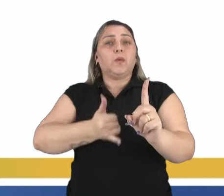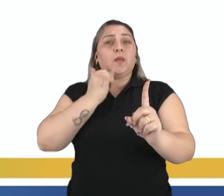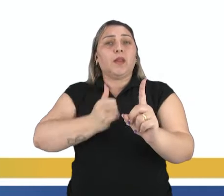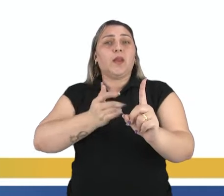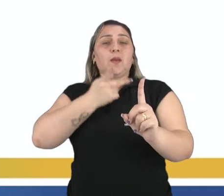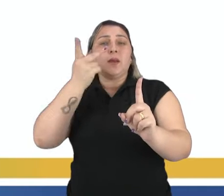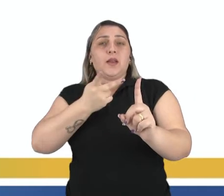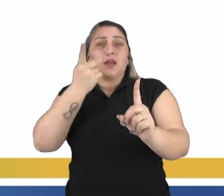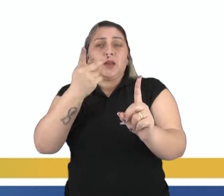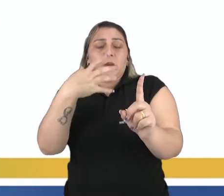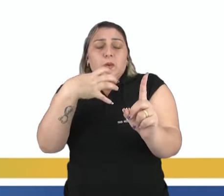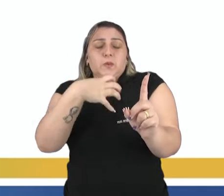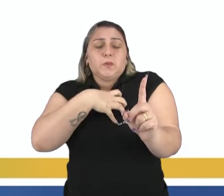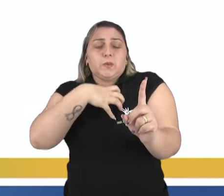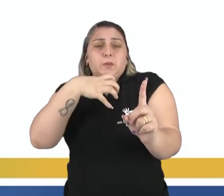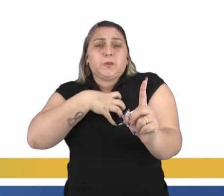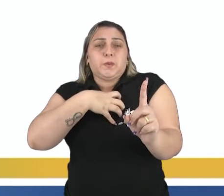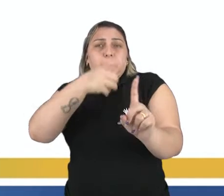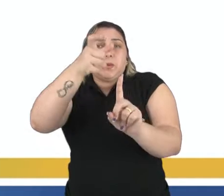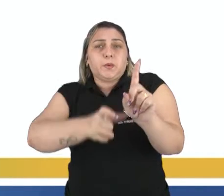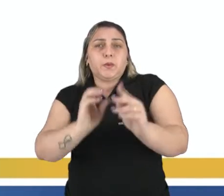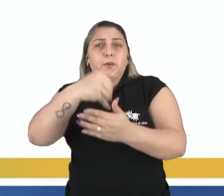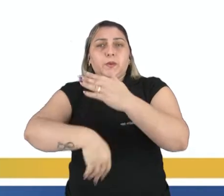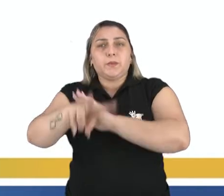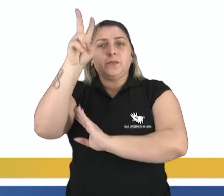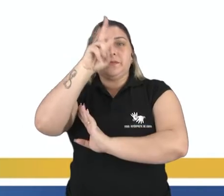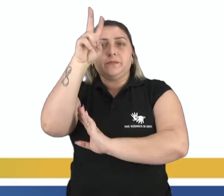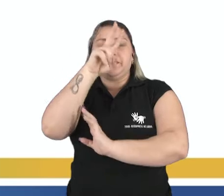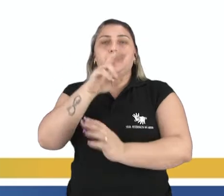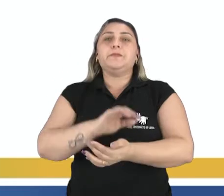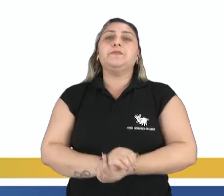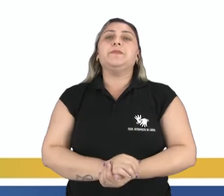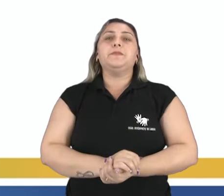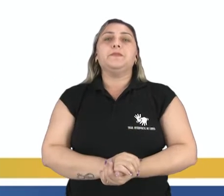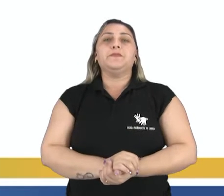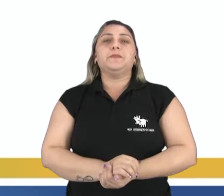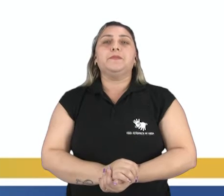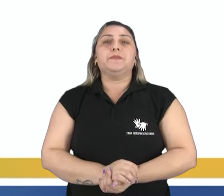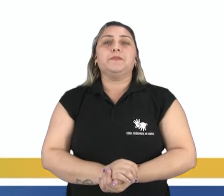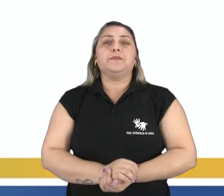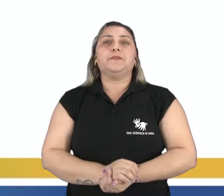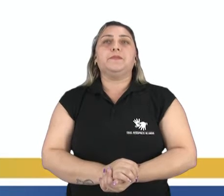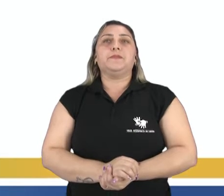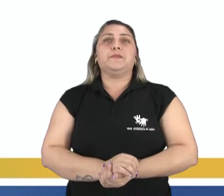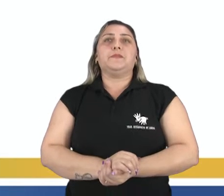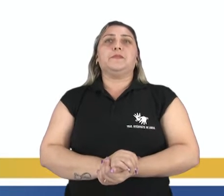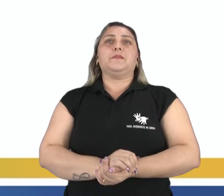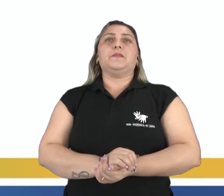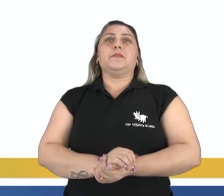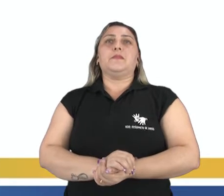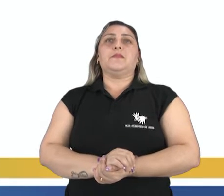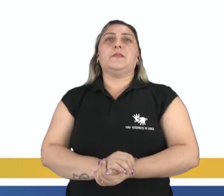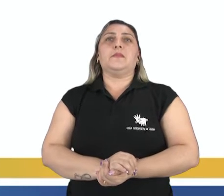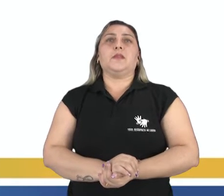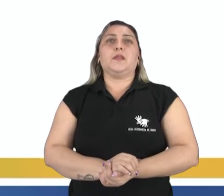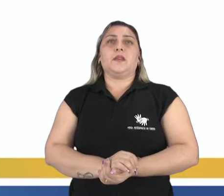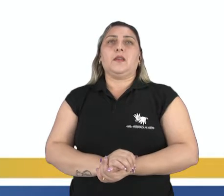de um personagem dentro da história. Ele está falando sobre esse Quintanilha aí, dentro daquela história,